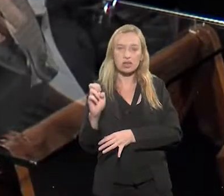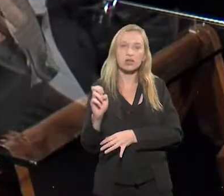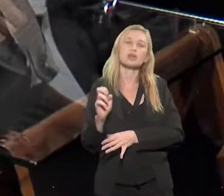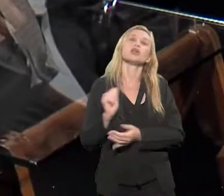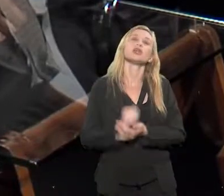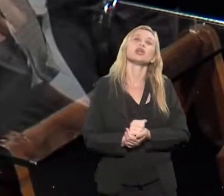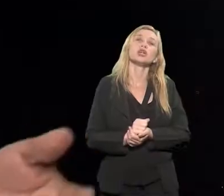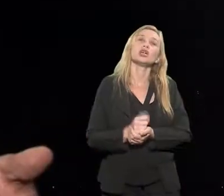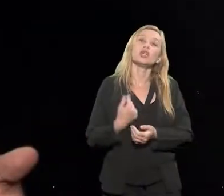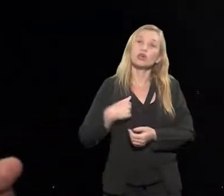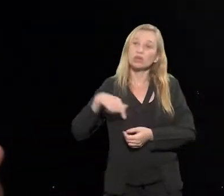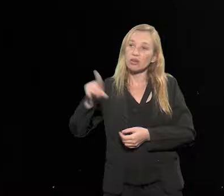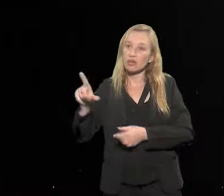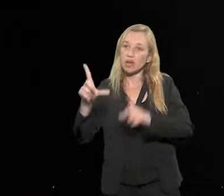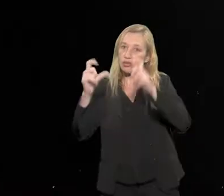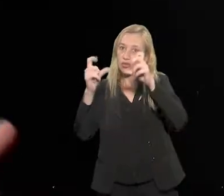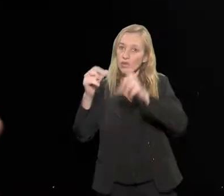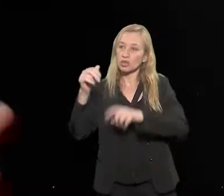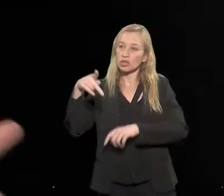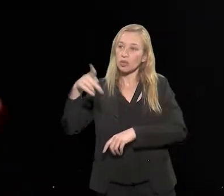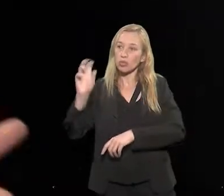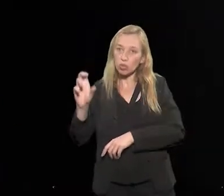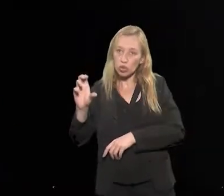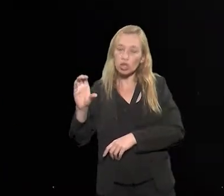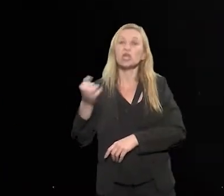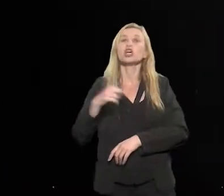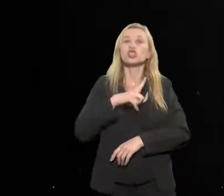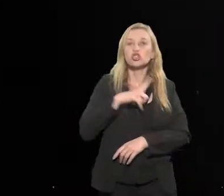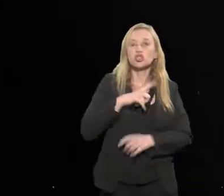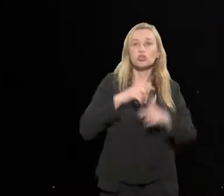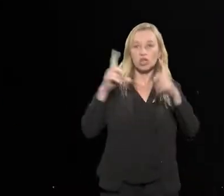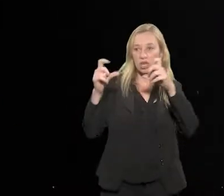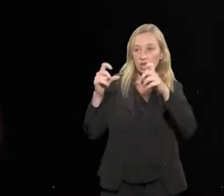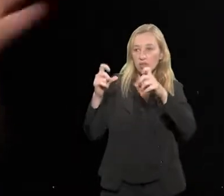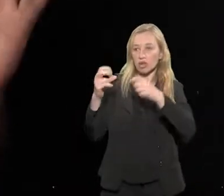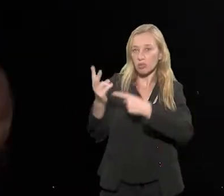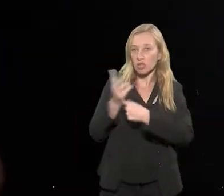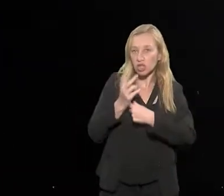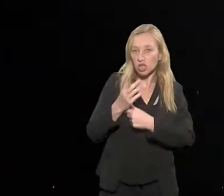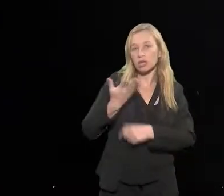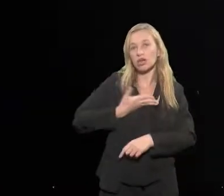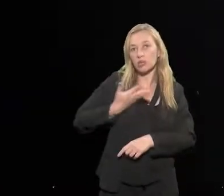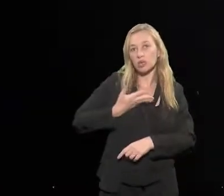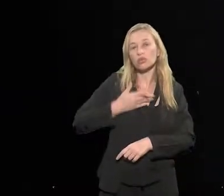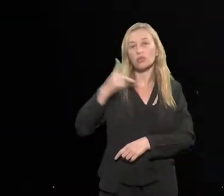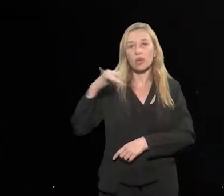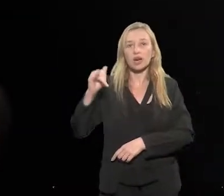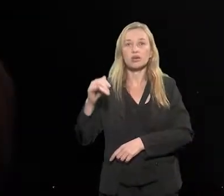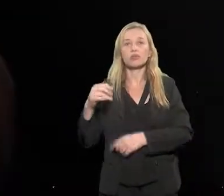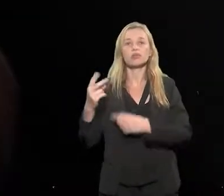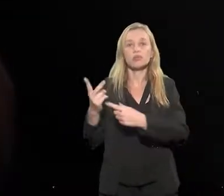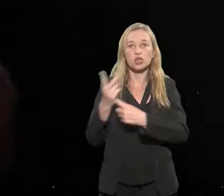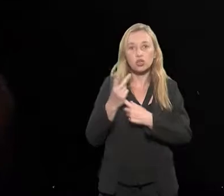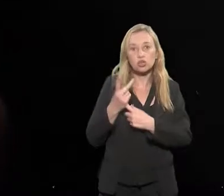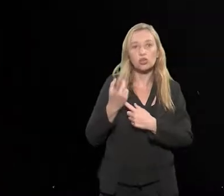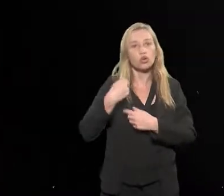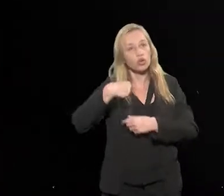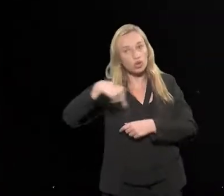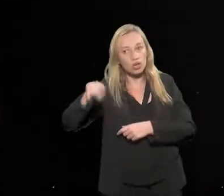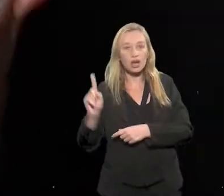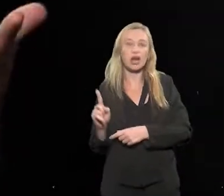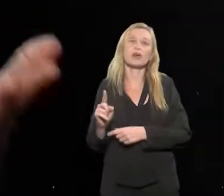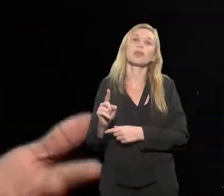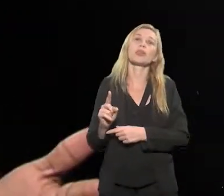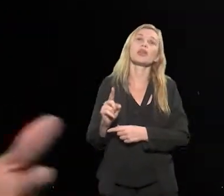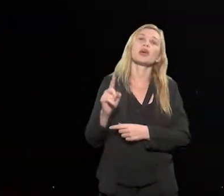fotografia na PUC. Então eu tinha uma câmera emprestada, que era uma Nikon FM, um amigo do meu pai me emprestou, e eu comecei aí. O